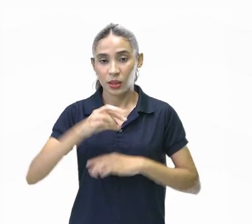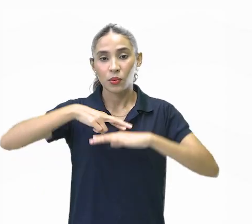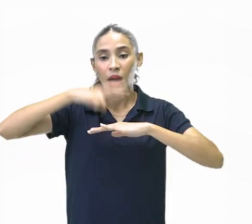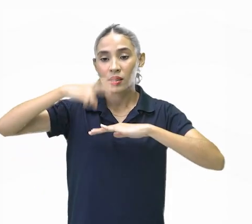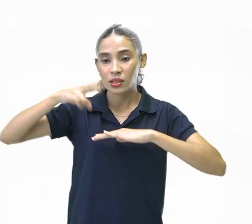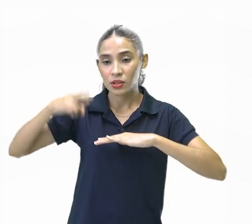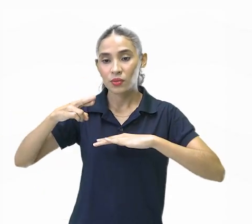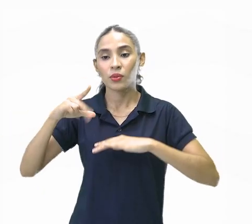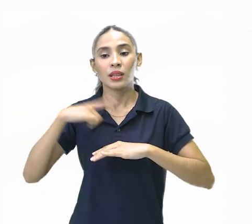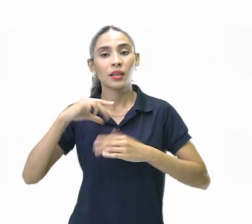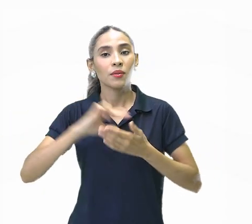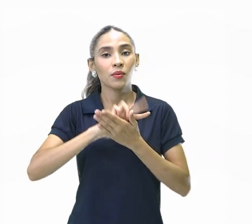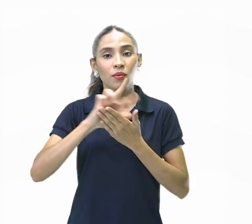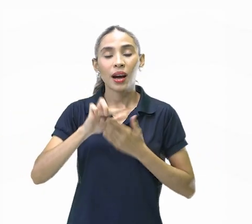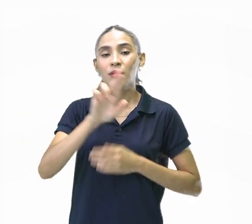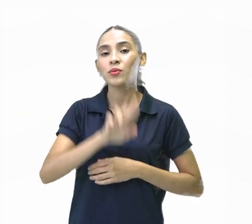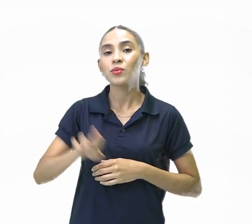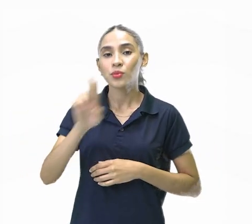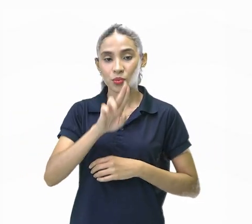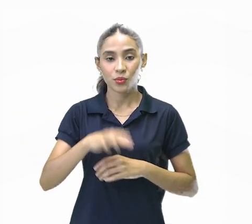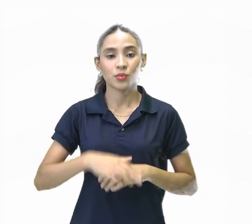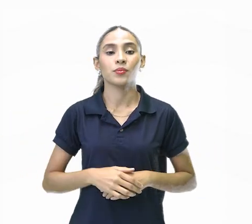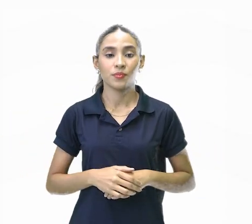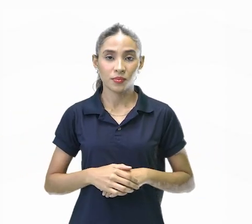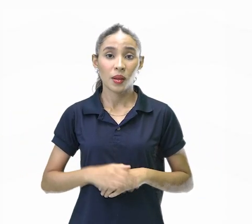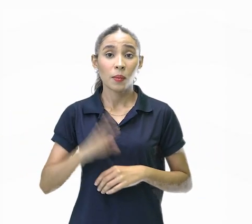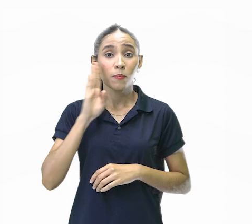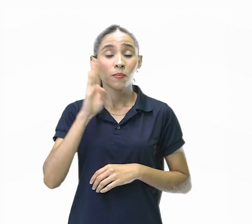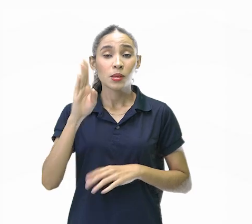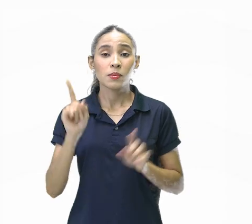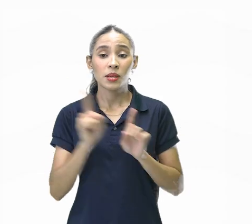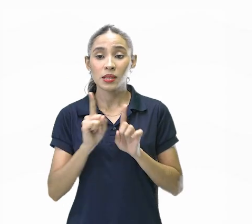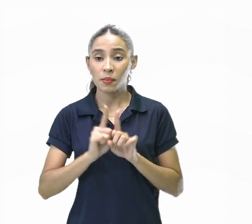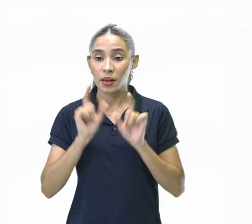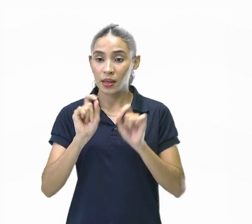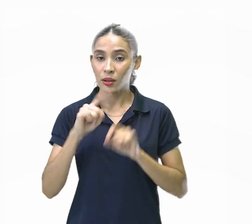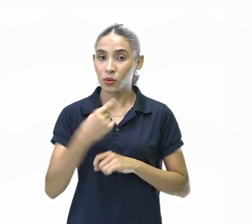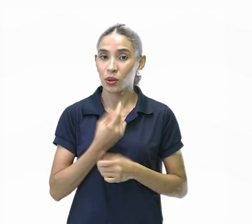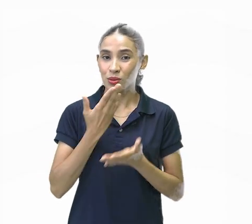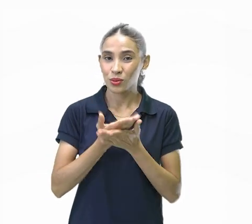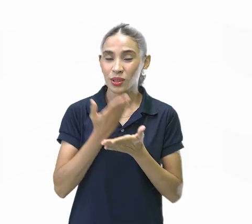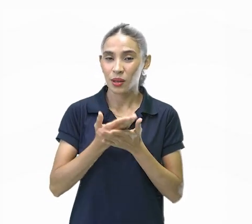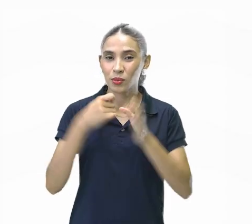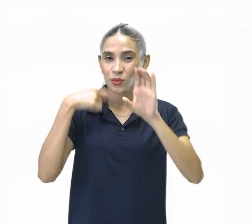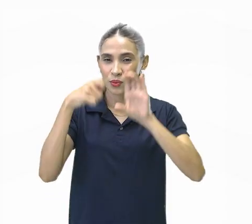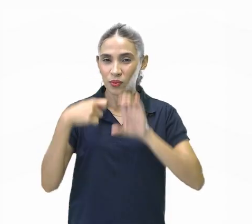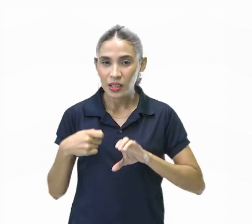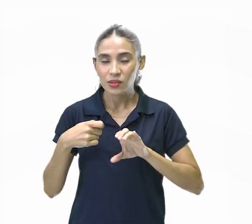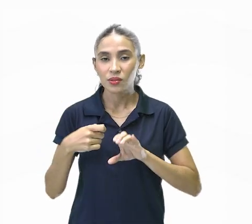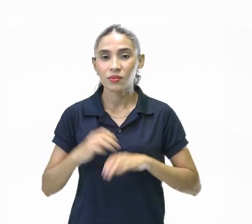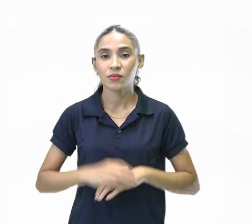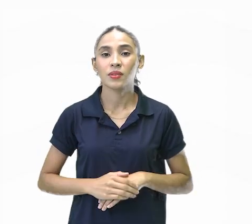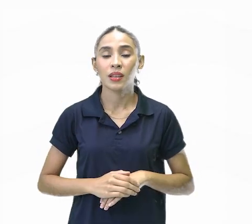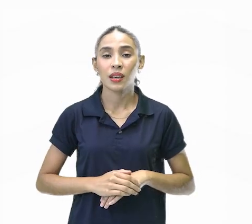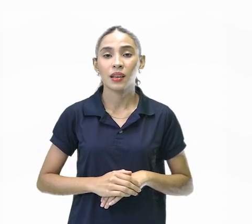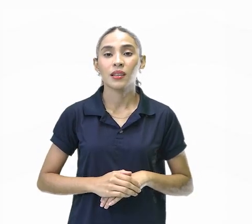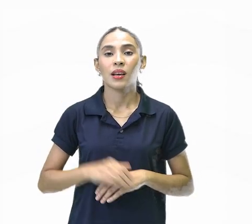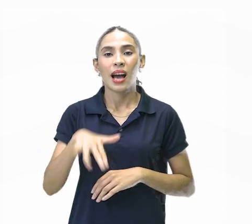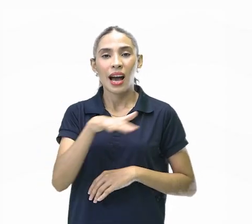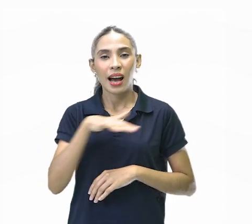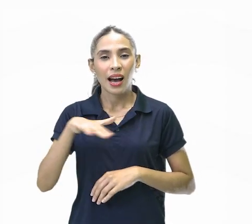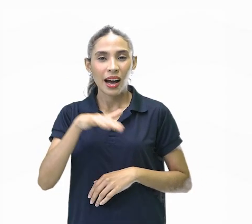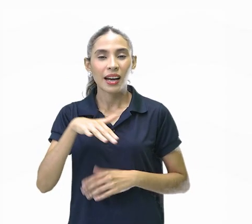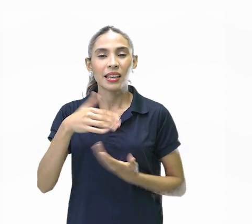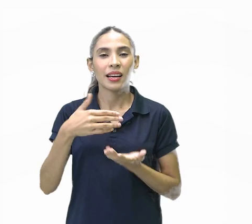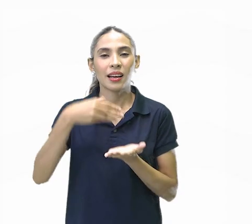radioativo, existem várias aplicações, e principalmente a que nós vimos no vídeo, que é da